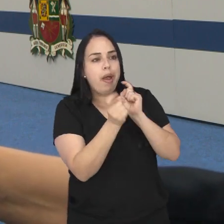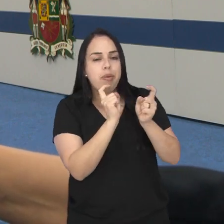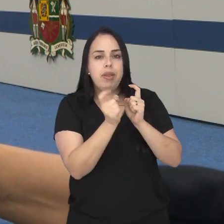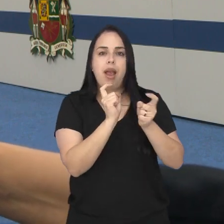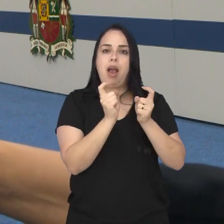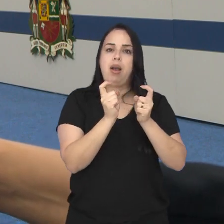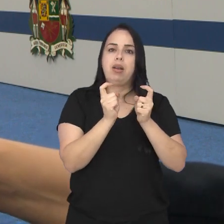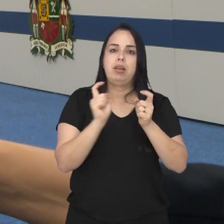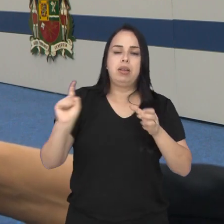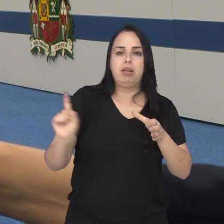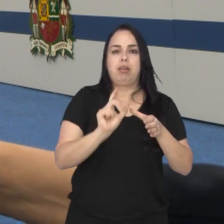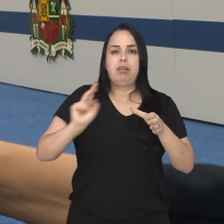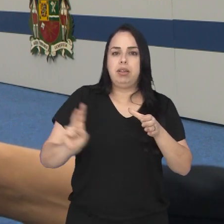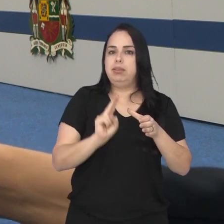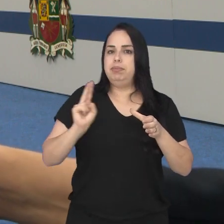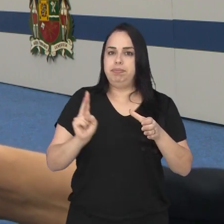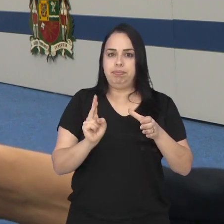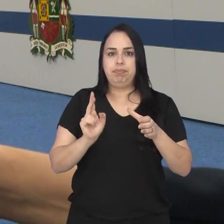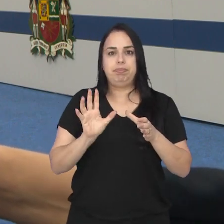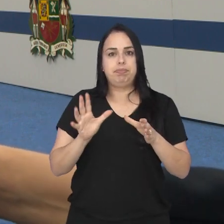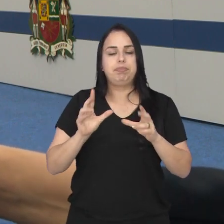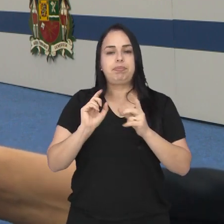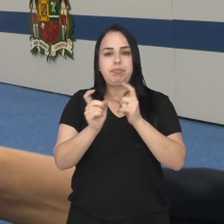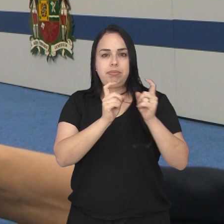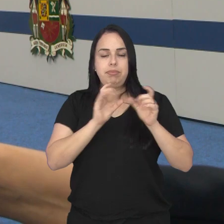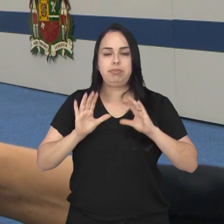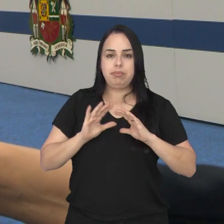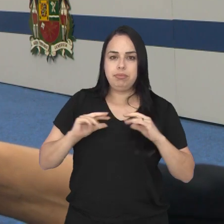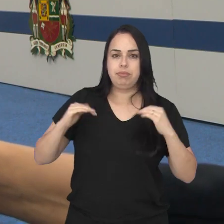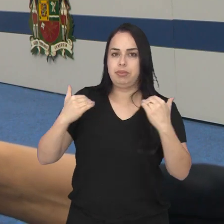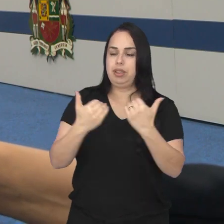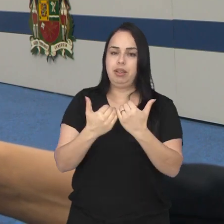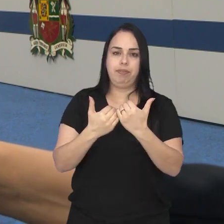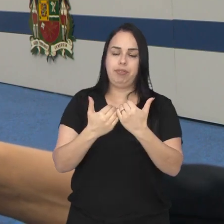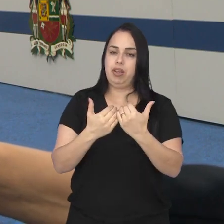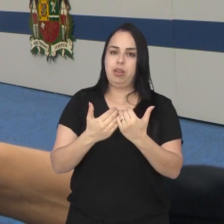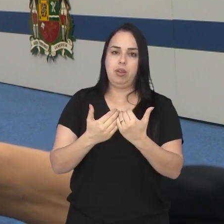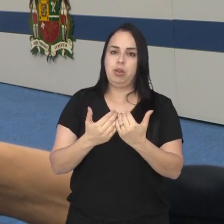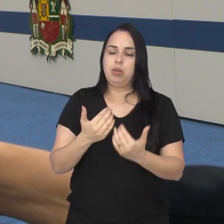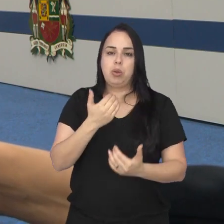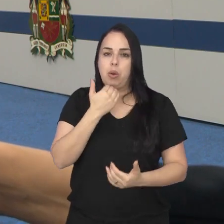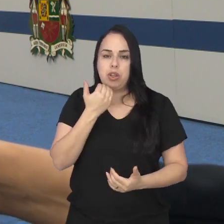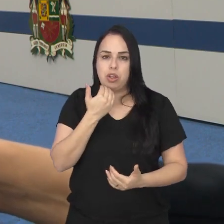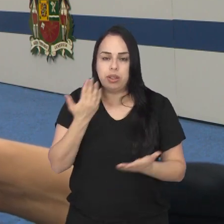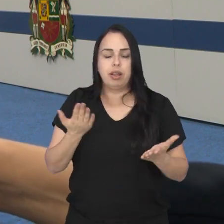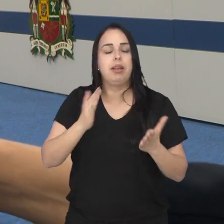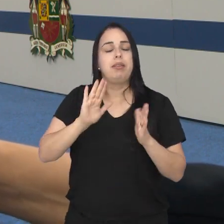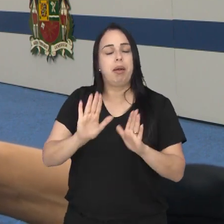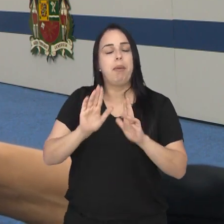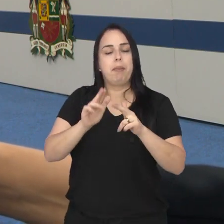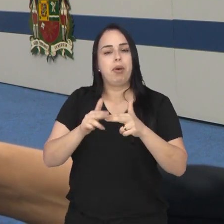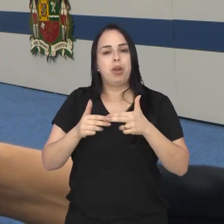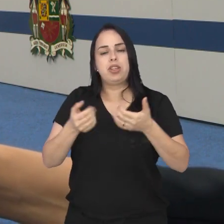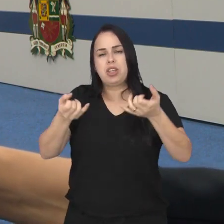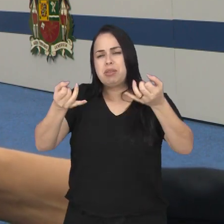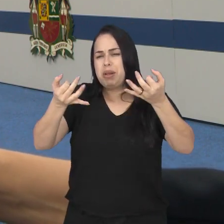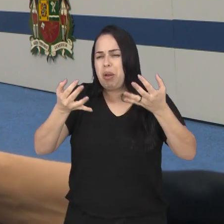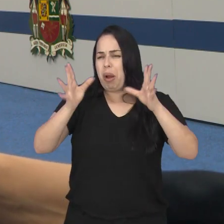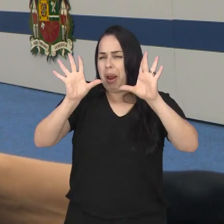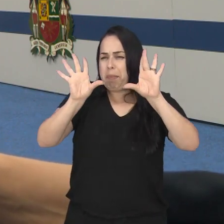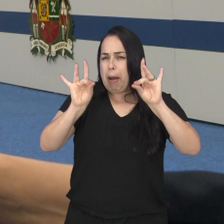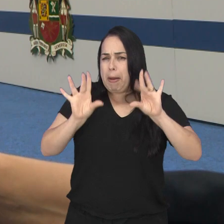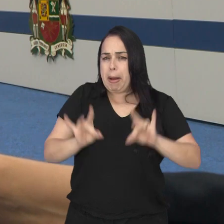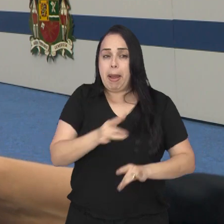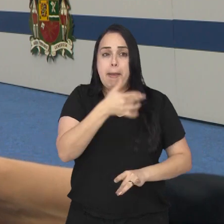outras coletivas que a reunião em grupo e não funciona para autista acho que foi bem